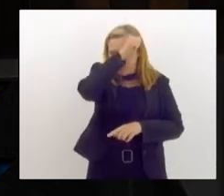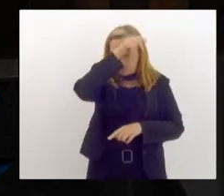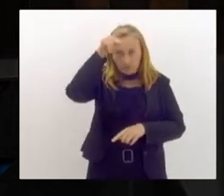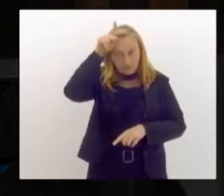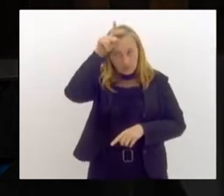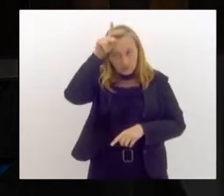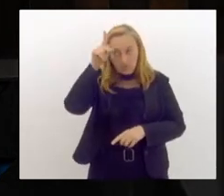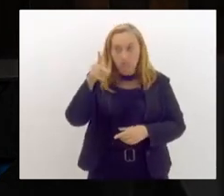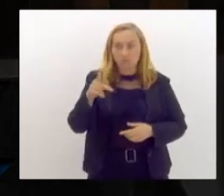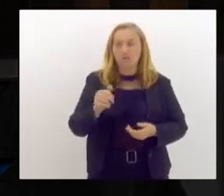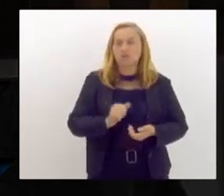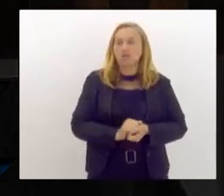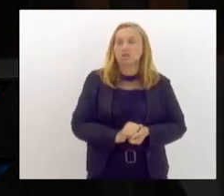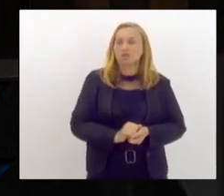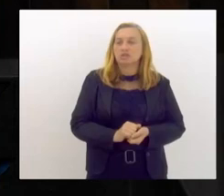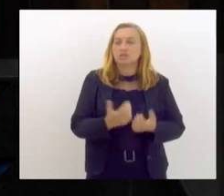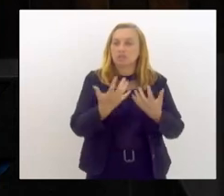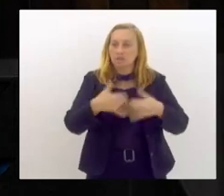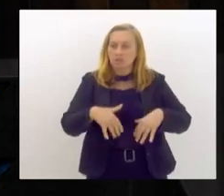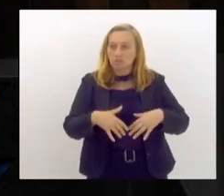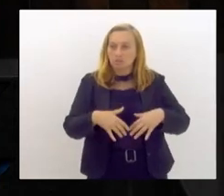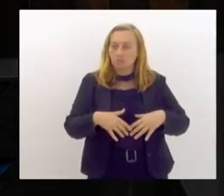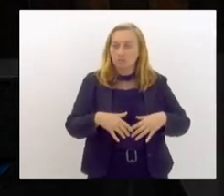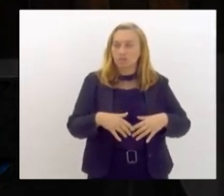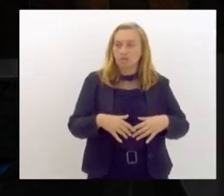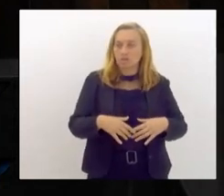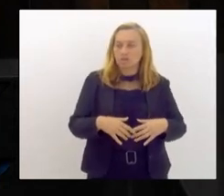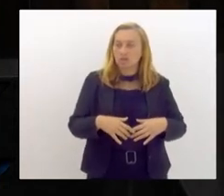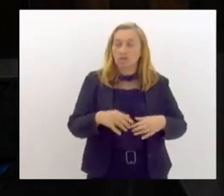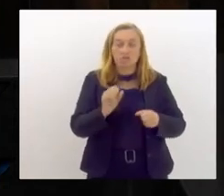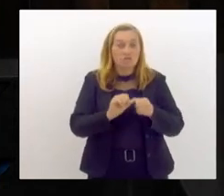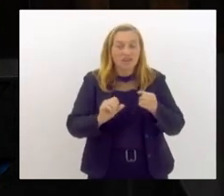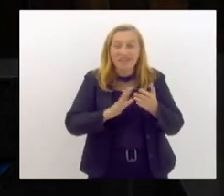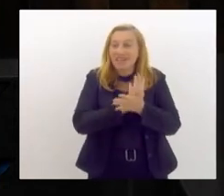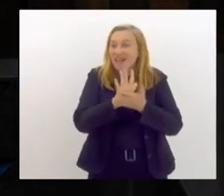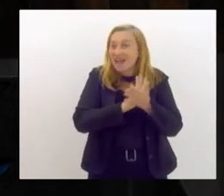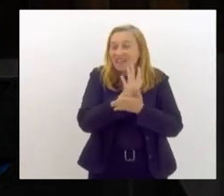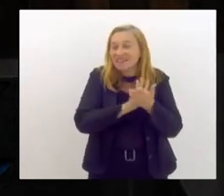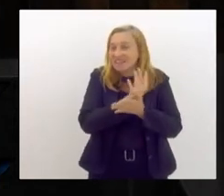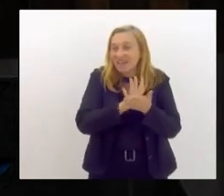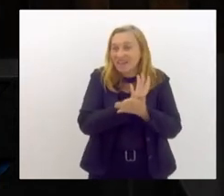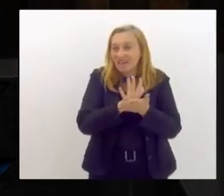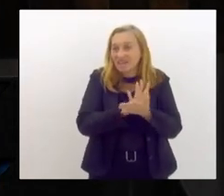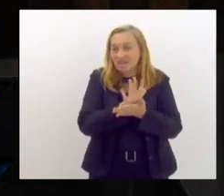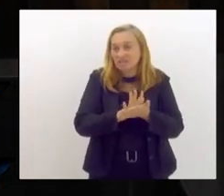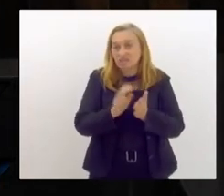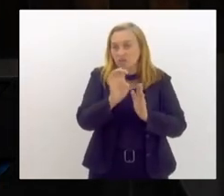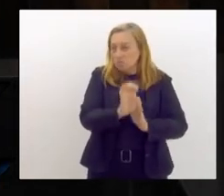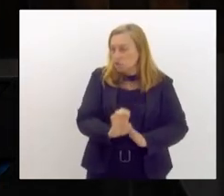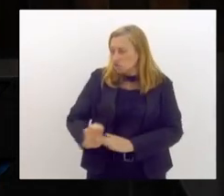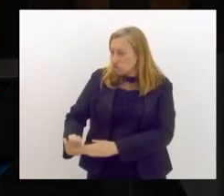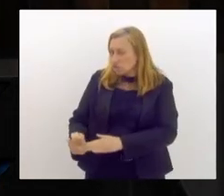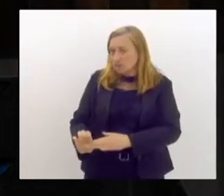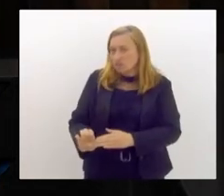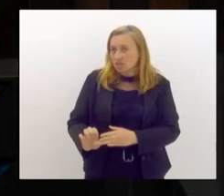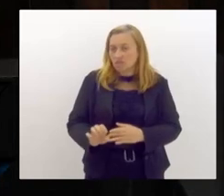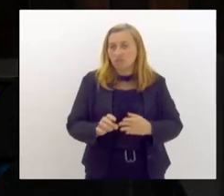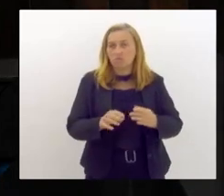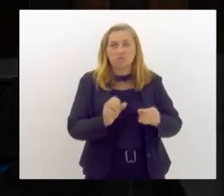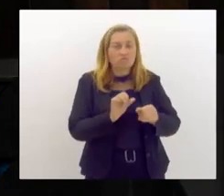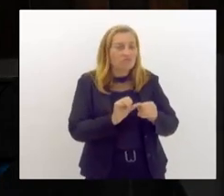esquerdista incompetente, foi incapaz de limpar a cidade, não promoveu nenhuma